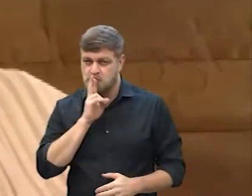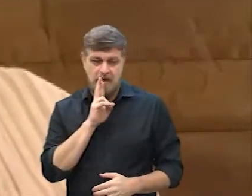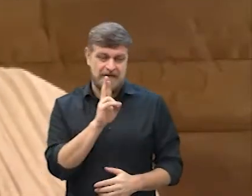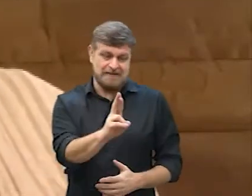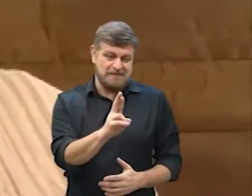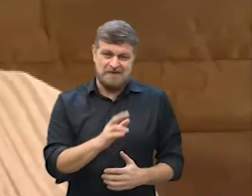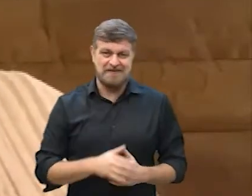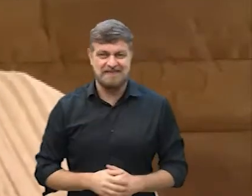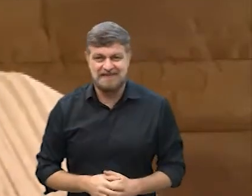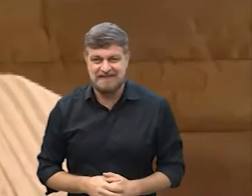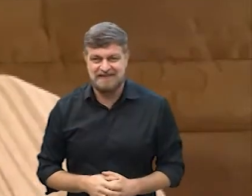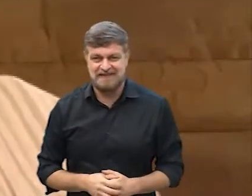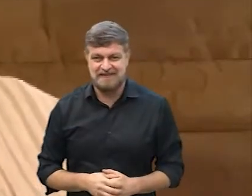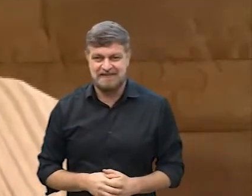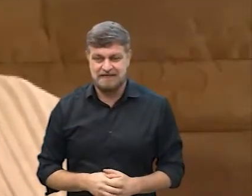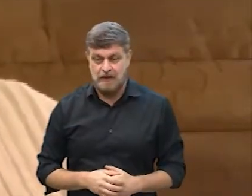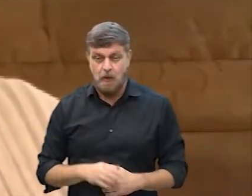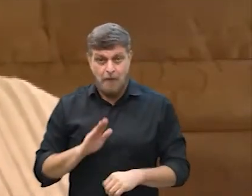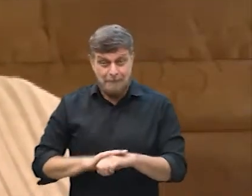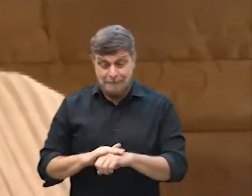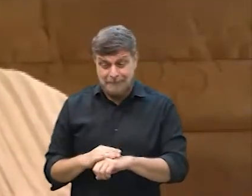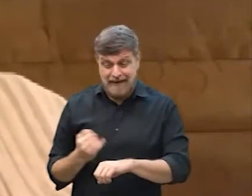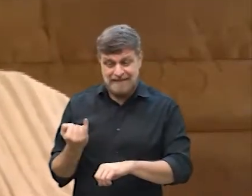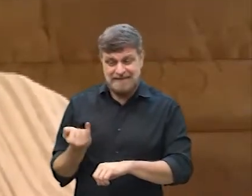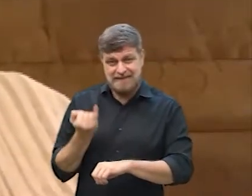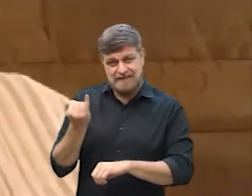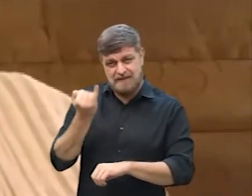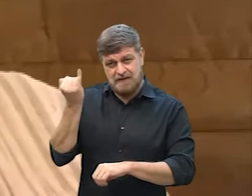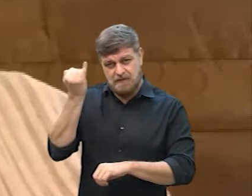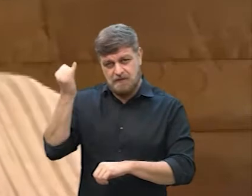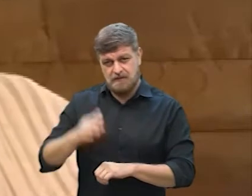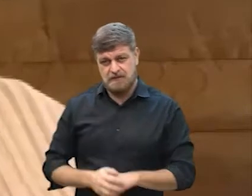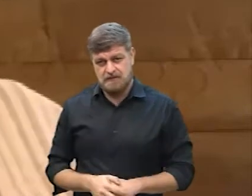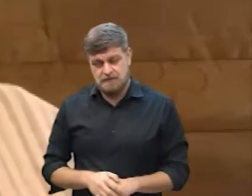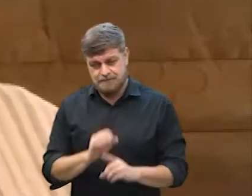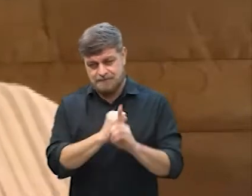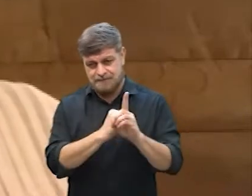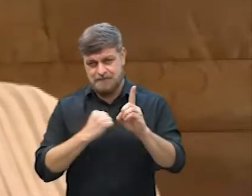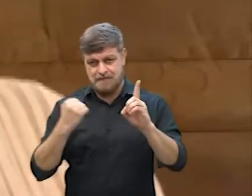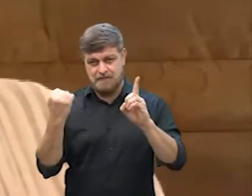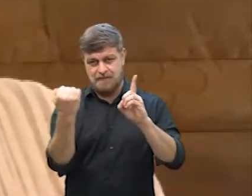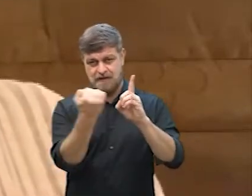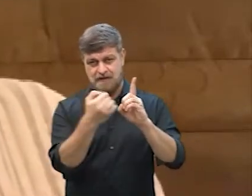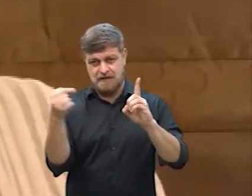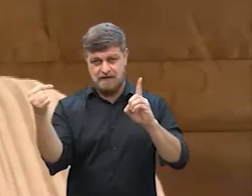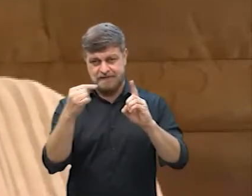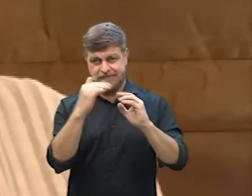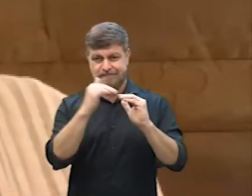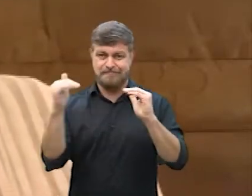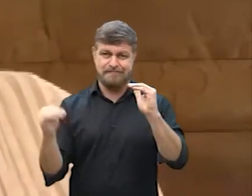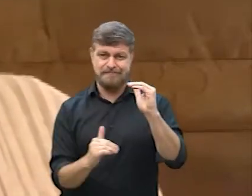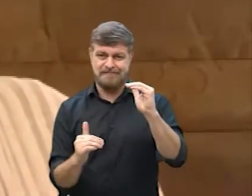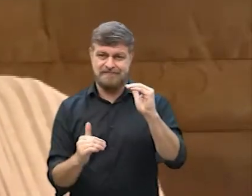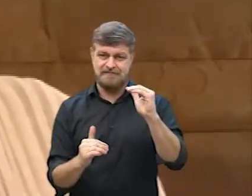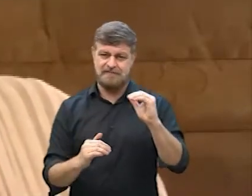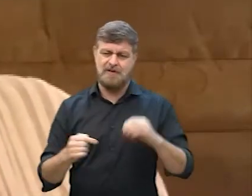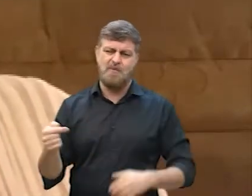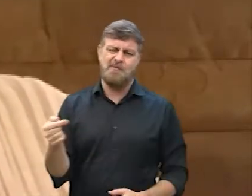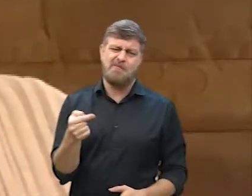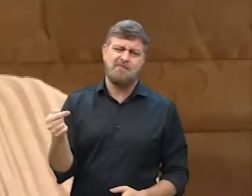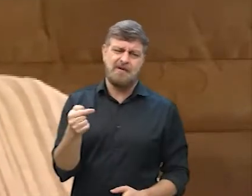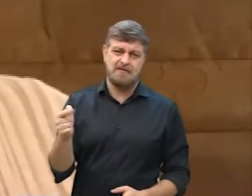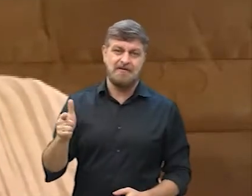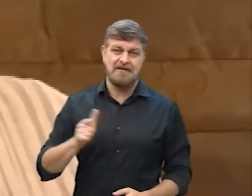resposta mais importante é dizer que a nossa sociedade tem que ser menos desigual. Nós temos